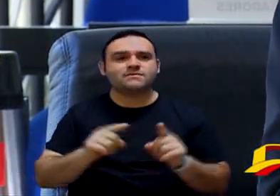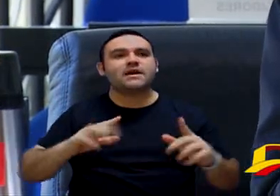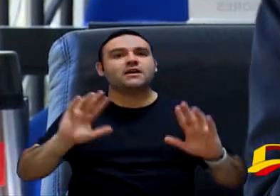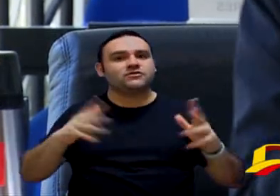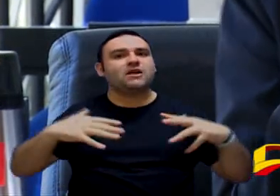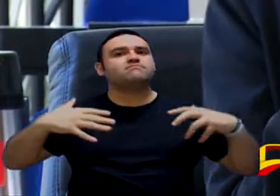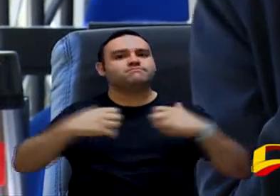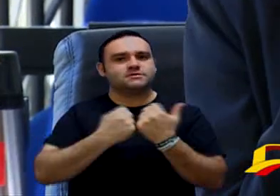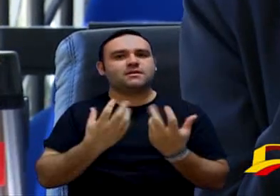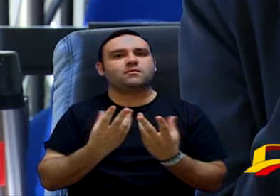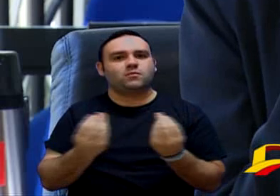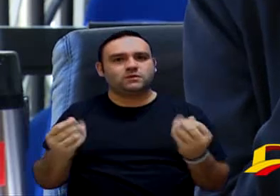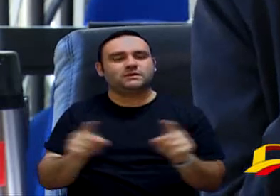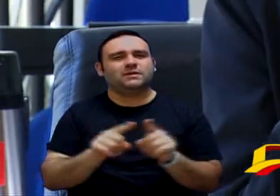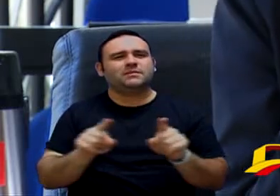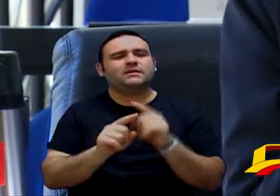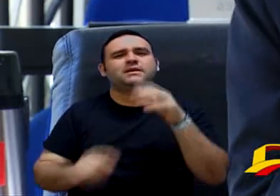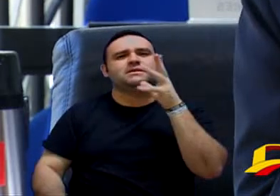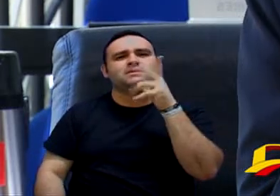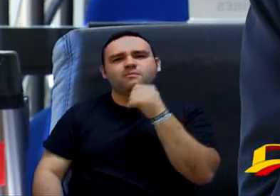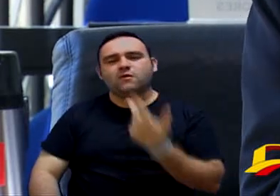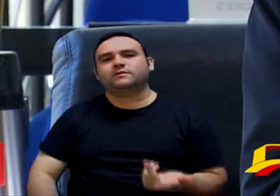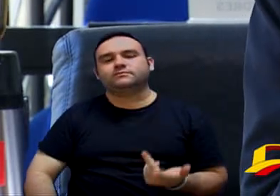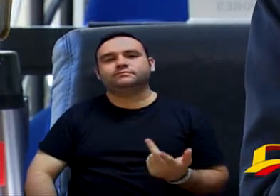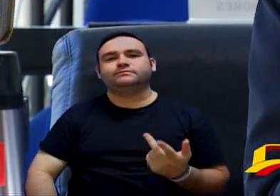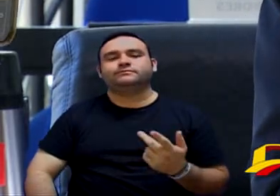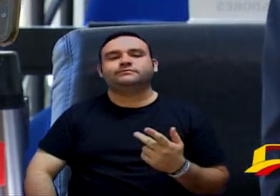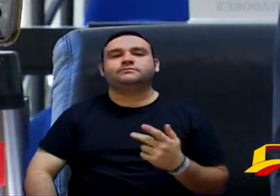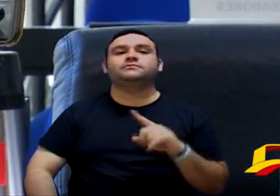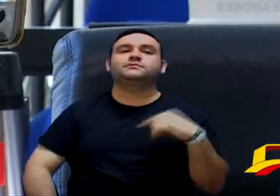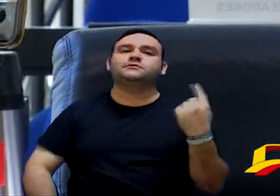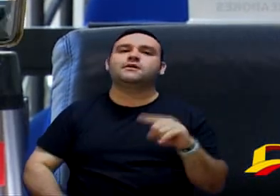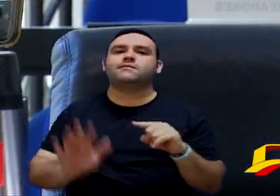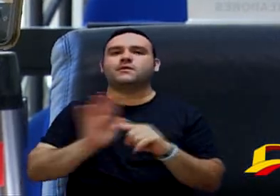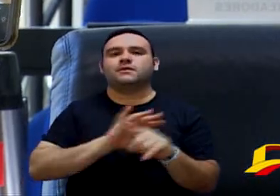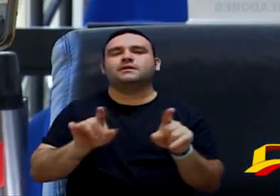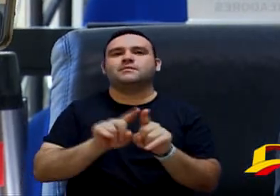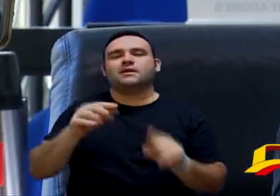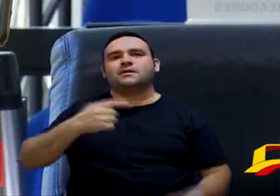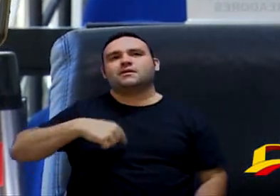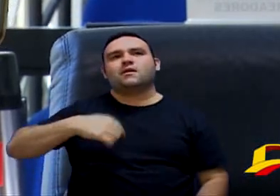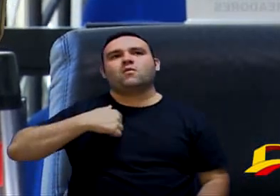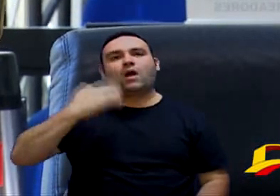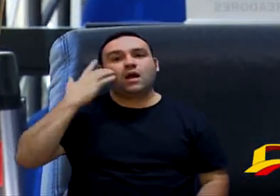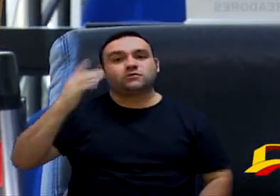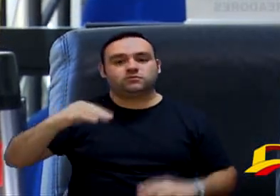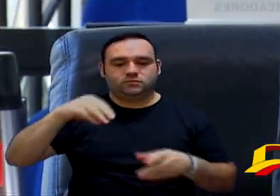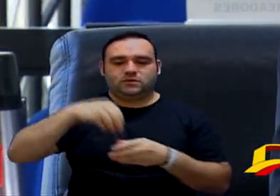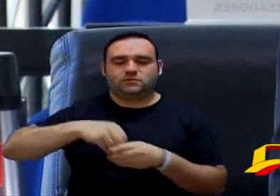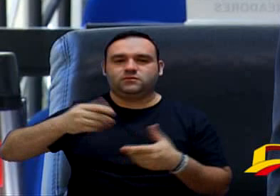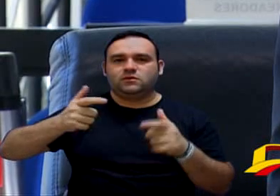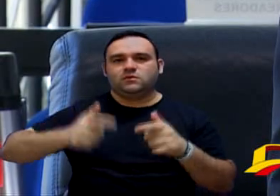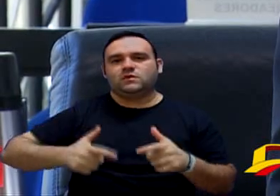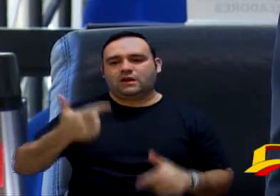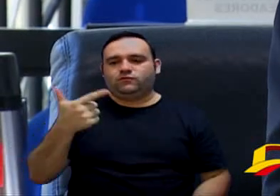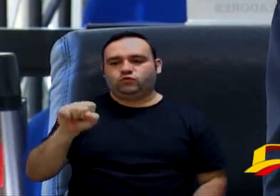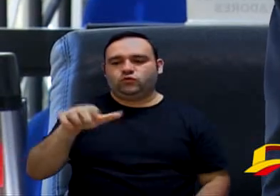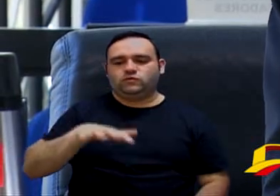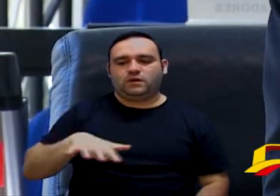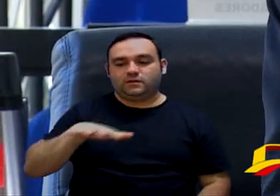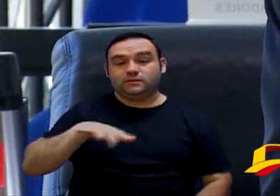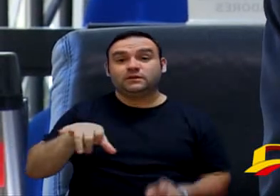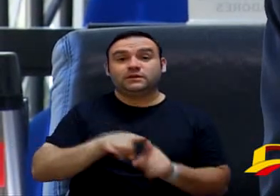acidentes e ainda assim é uma demora então a gente tá questionando e acredito não só no bairro né no São Conrado